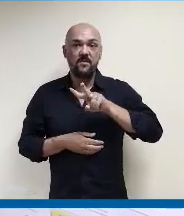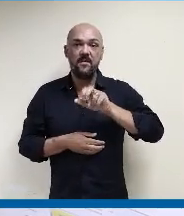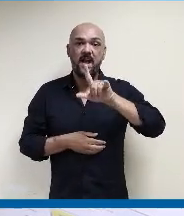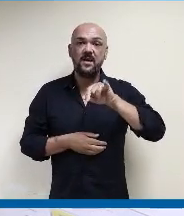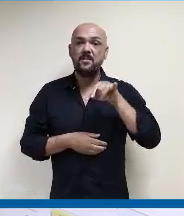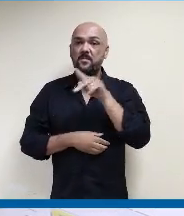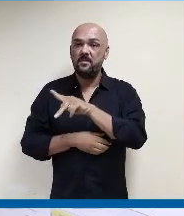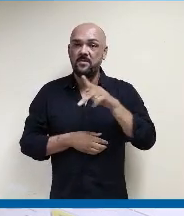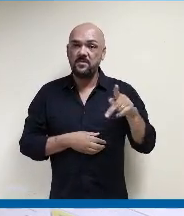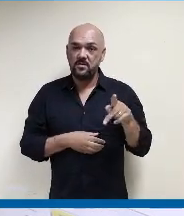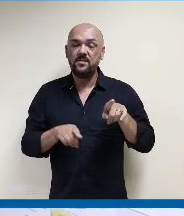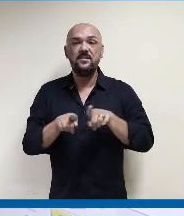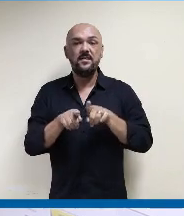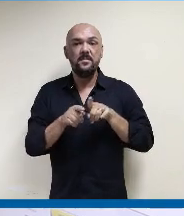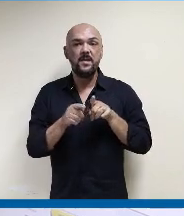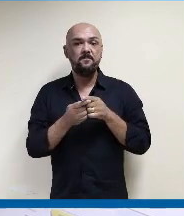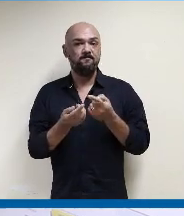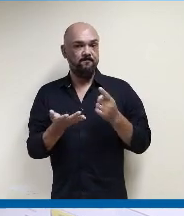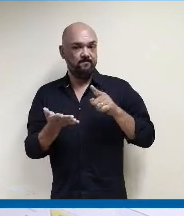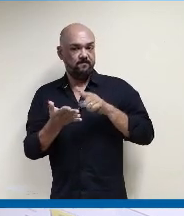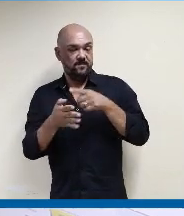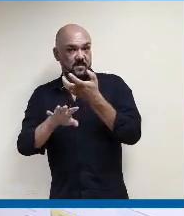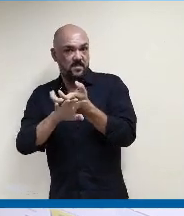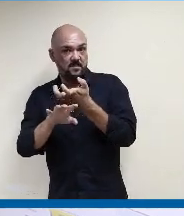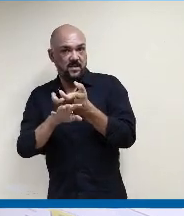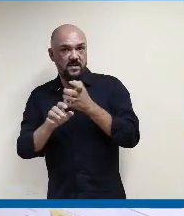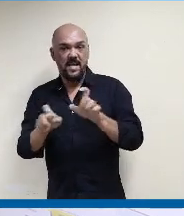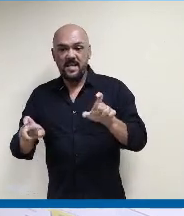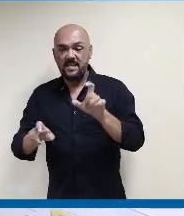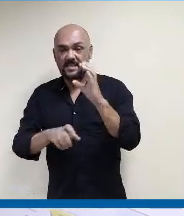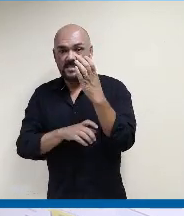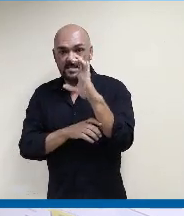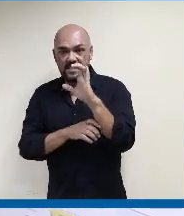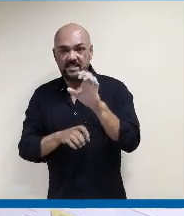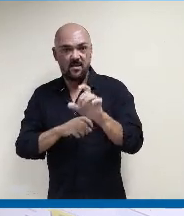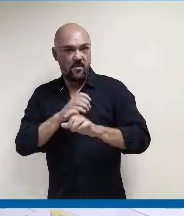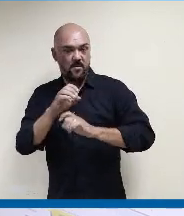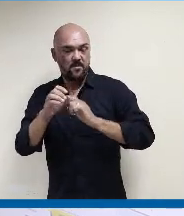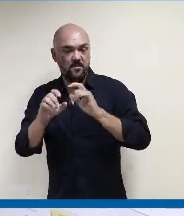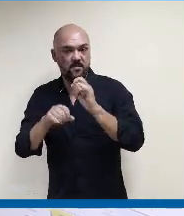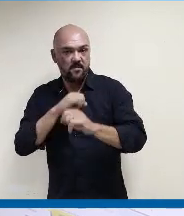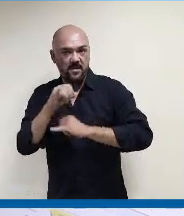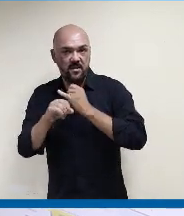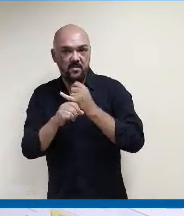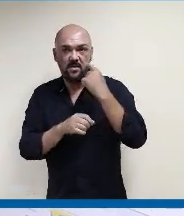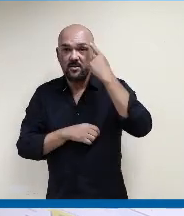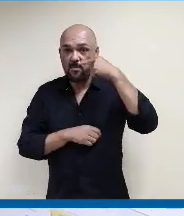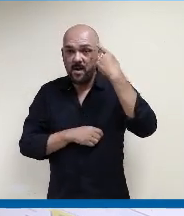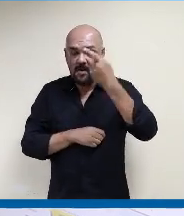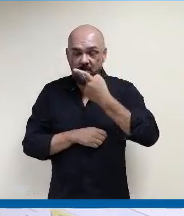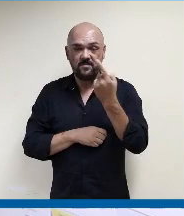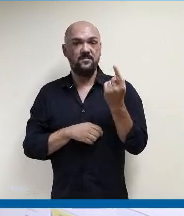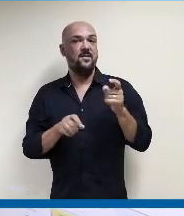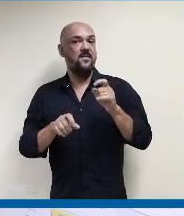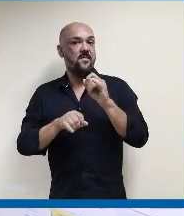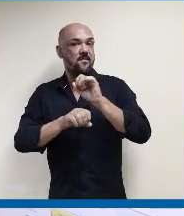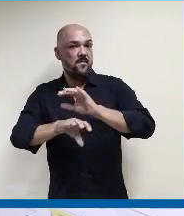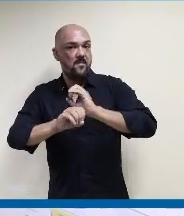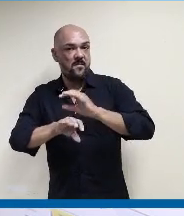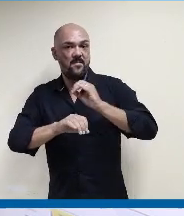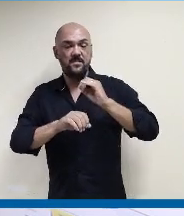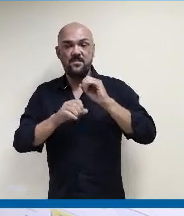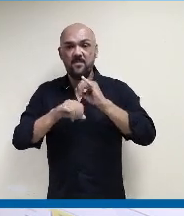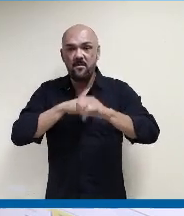professor do quadro permanente distribuídas entre as disciplinas de ciências da computação espanhol informática educativa em